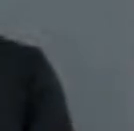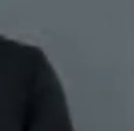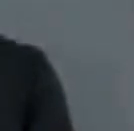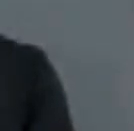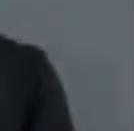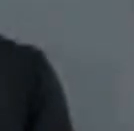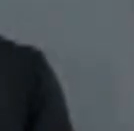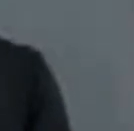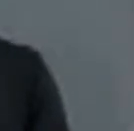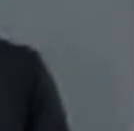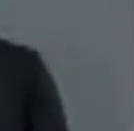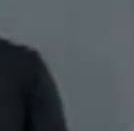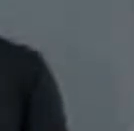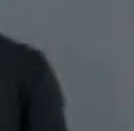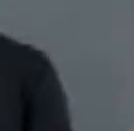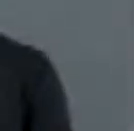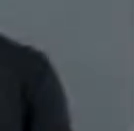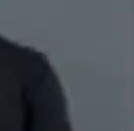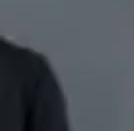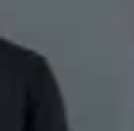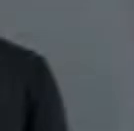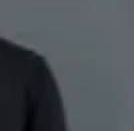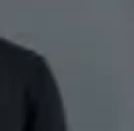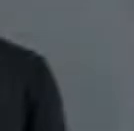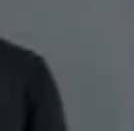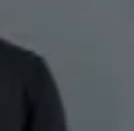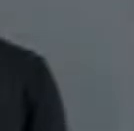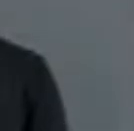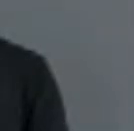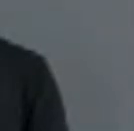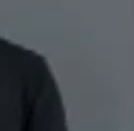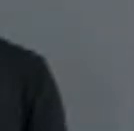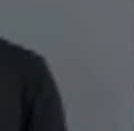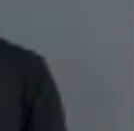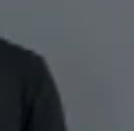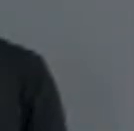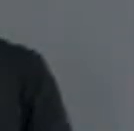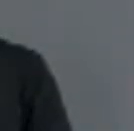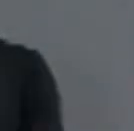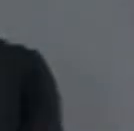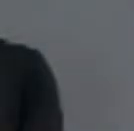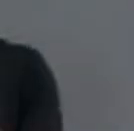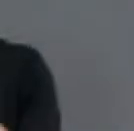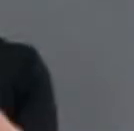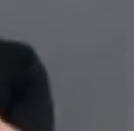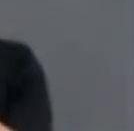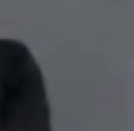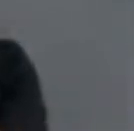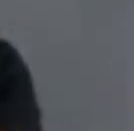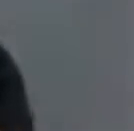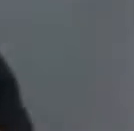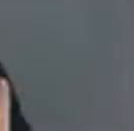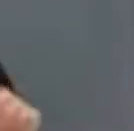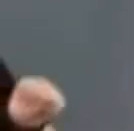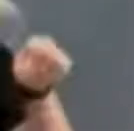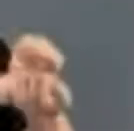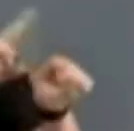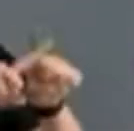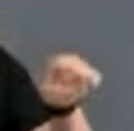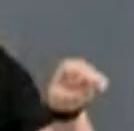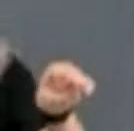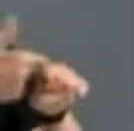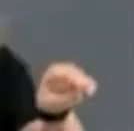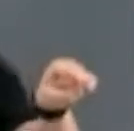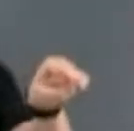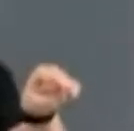dolo eventual, sem intenção de matar. Como se você coloca uma pessoa no fundo